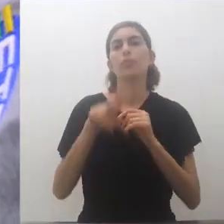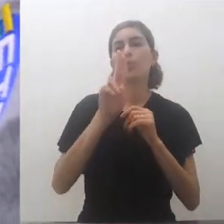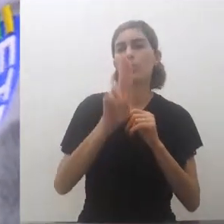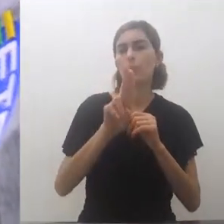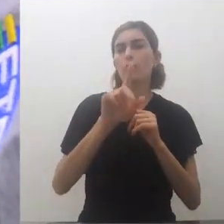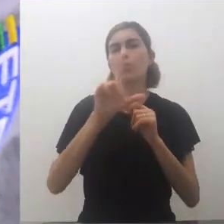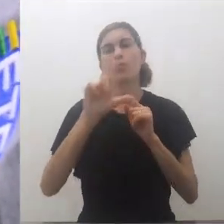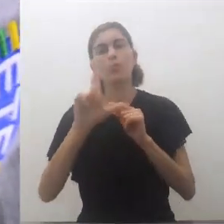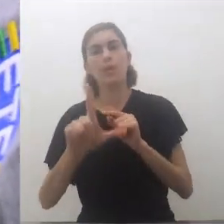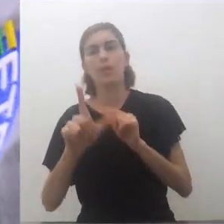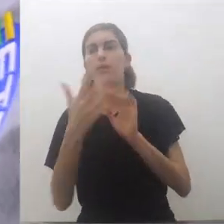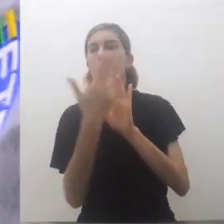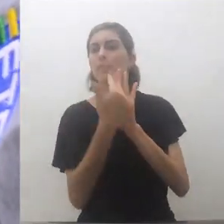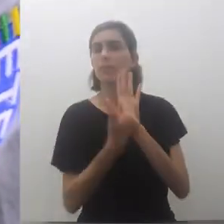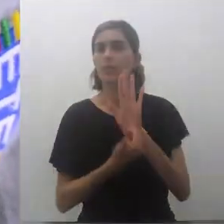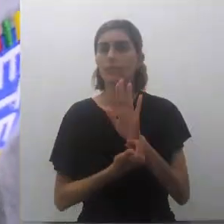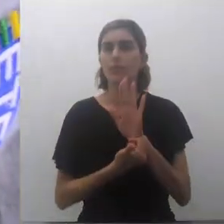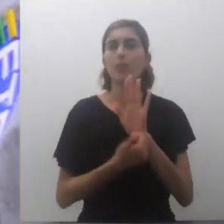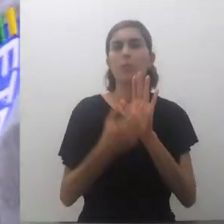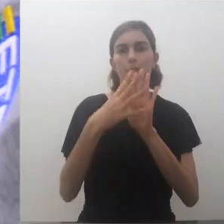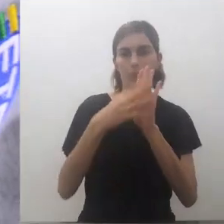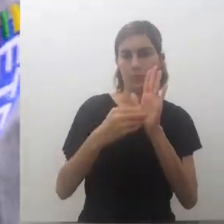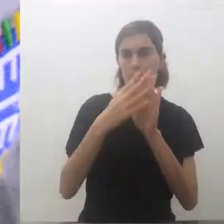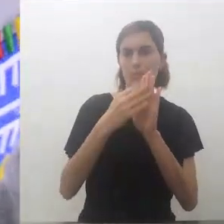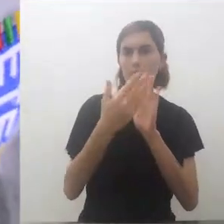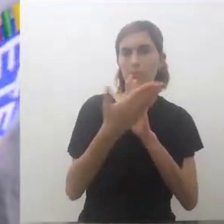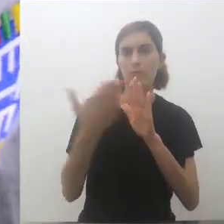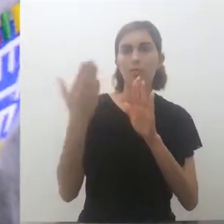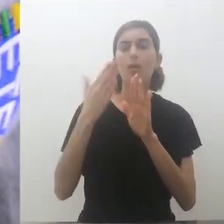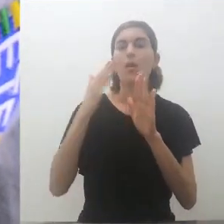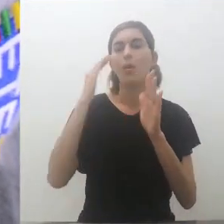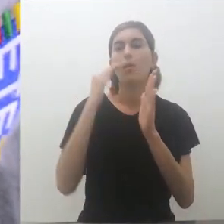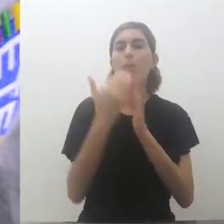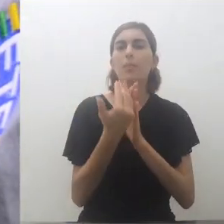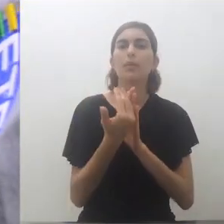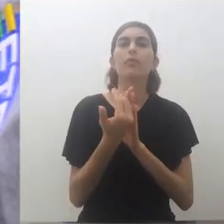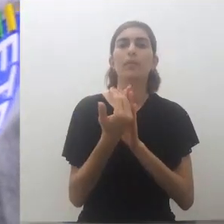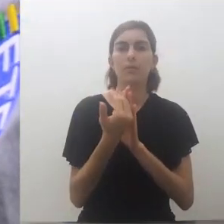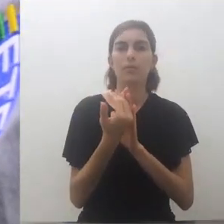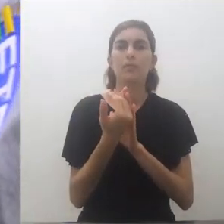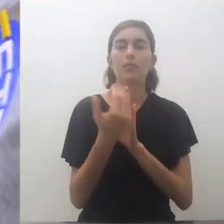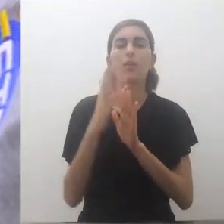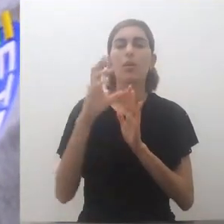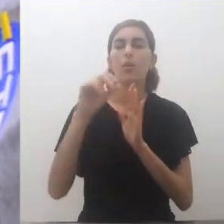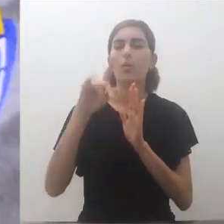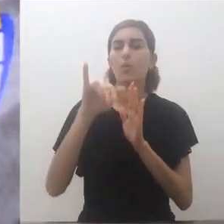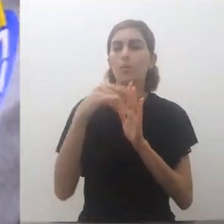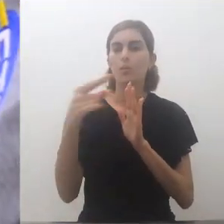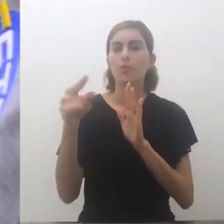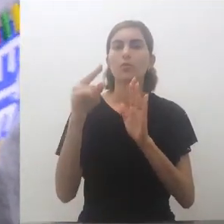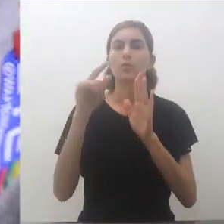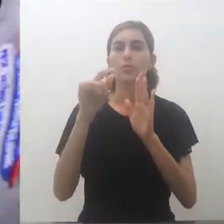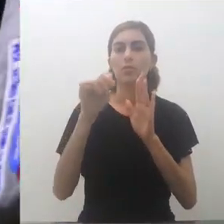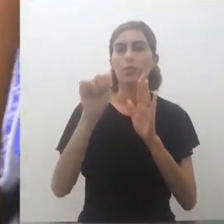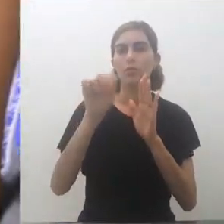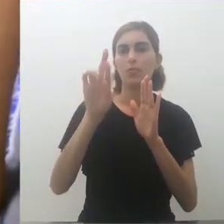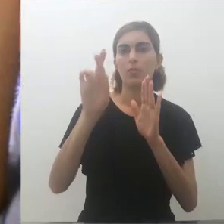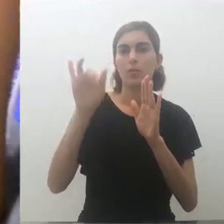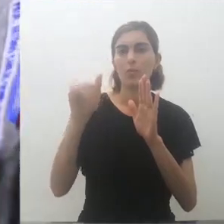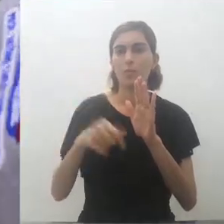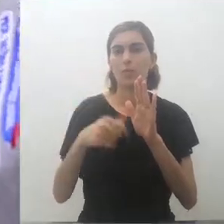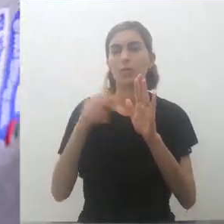você está vendo aqui como modelo, elas seguem muito a composição áurea, que tem a ver com a proporção